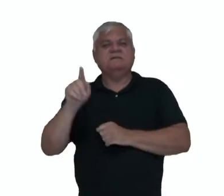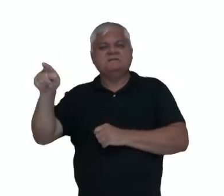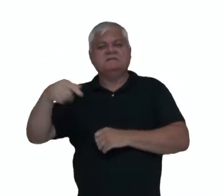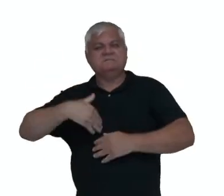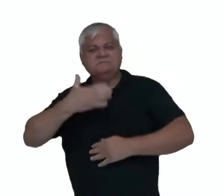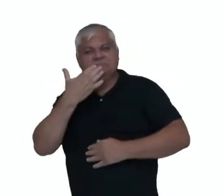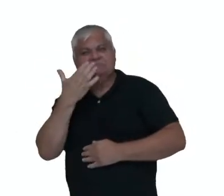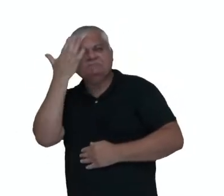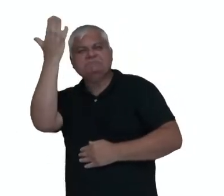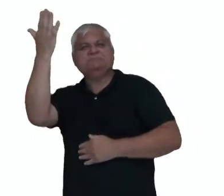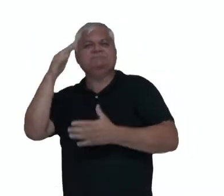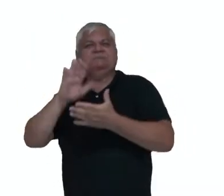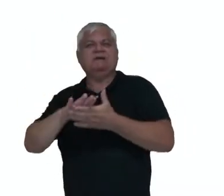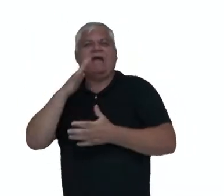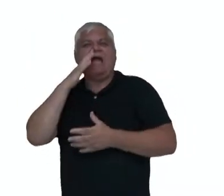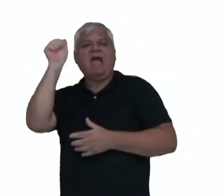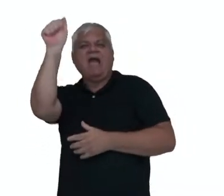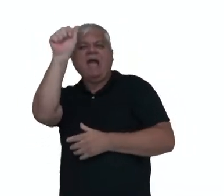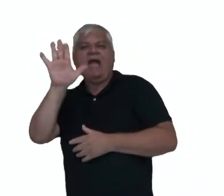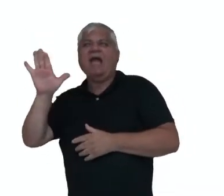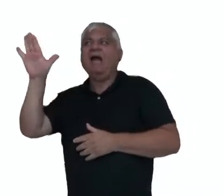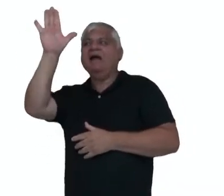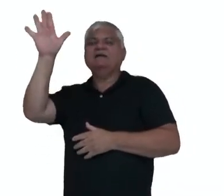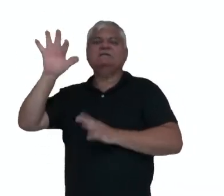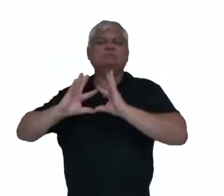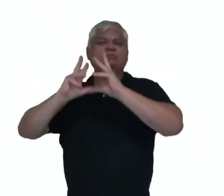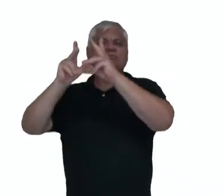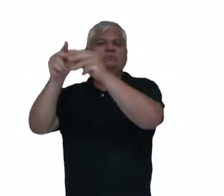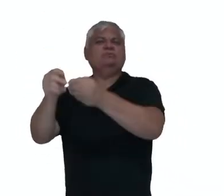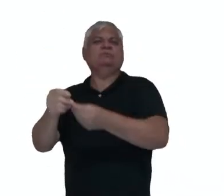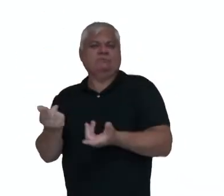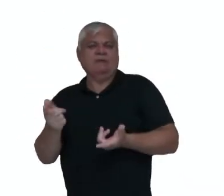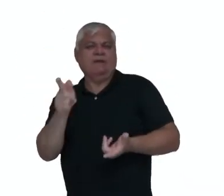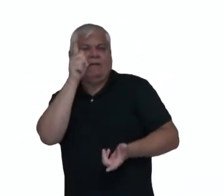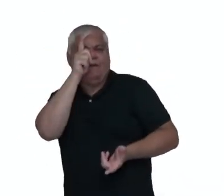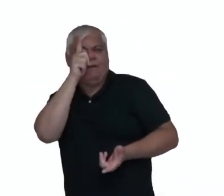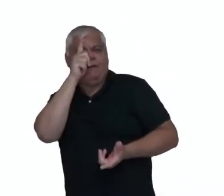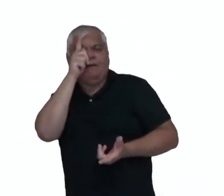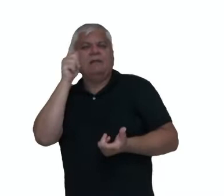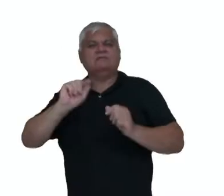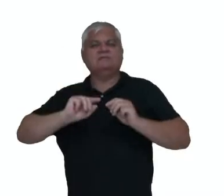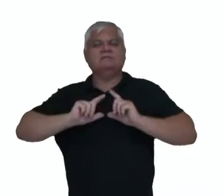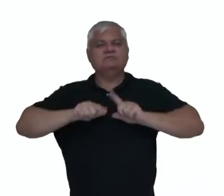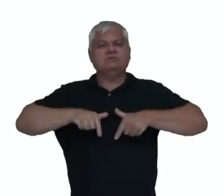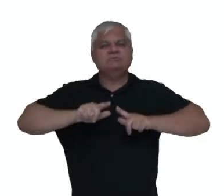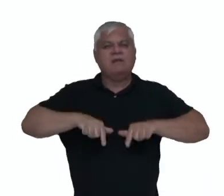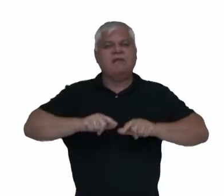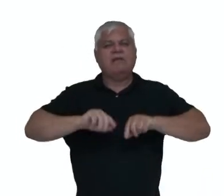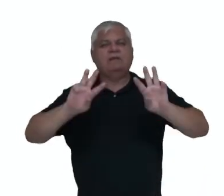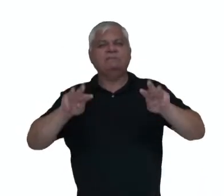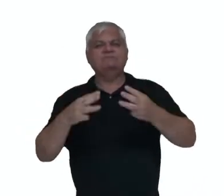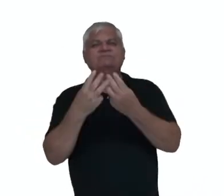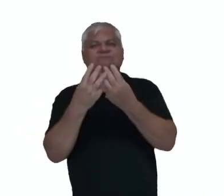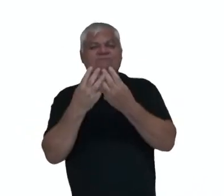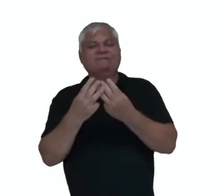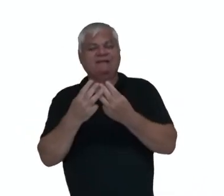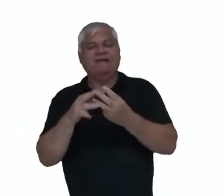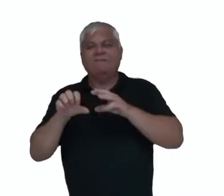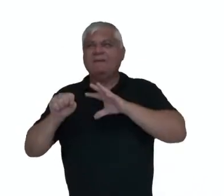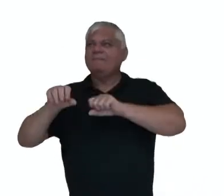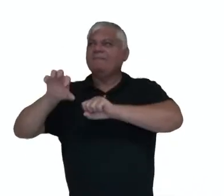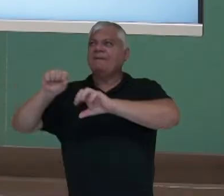parte da Ásia, conquistando o Império Grego e chegando ali em Jerusalém, Israel. Então, as conquistas romanas no